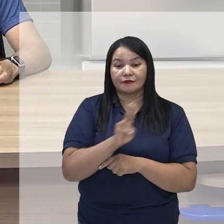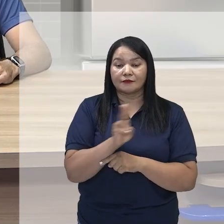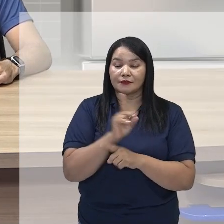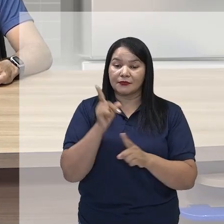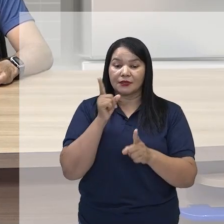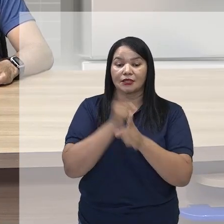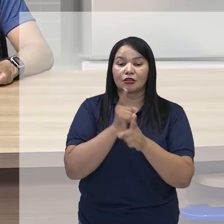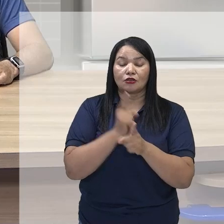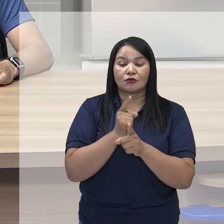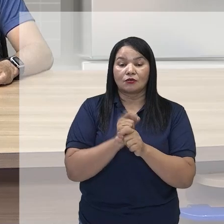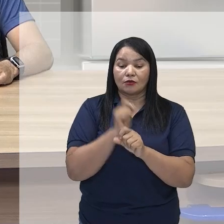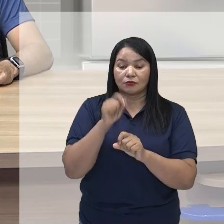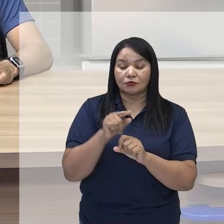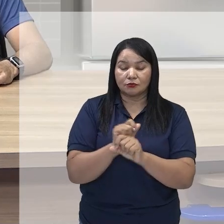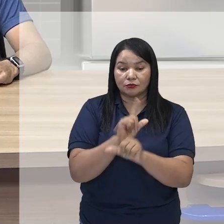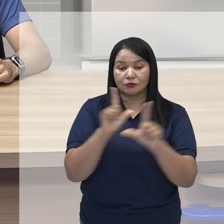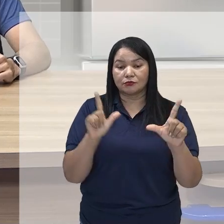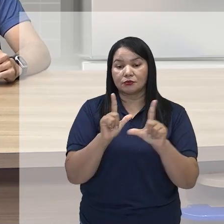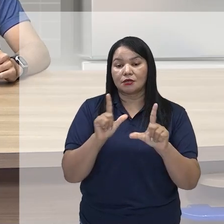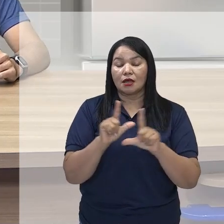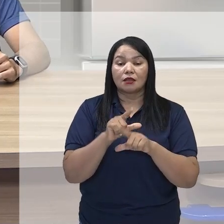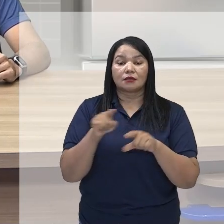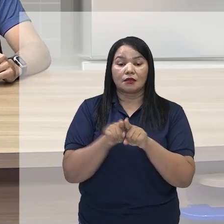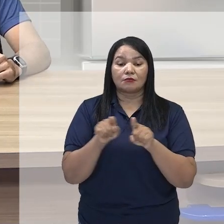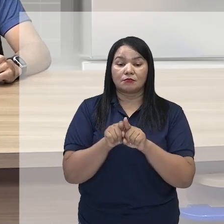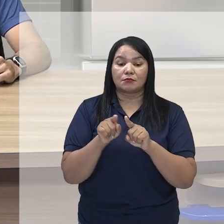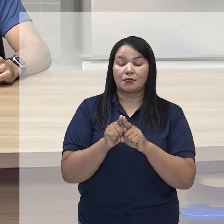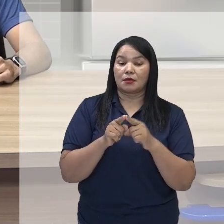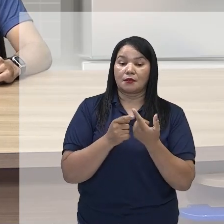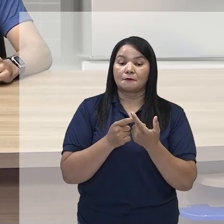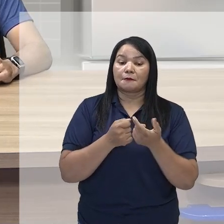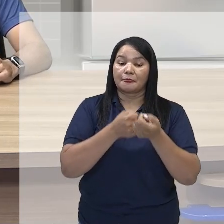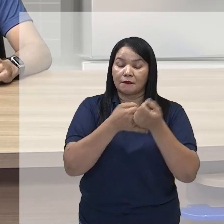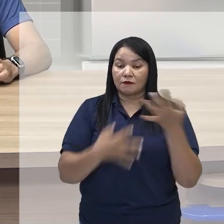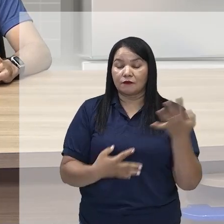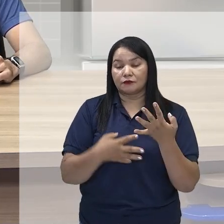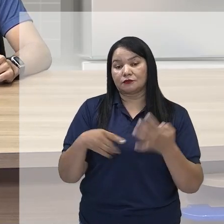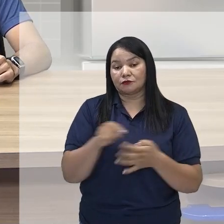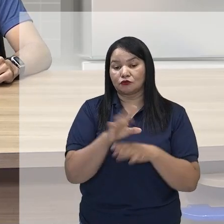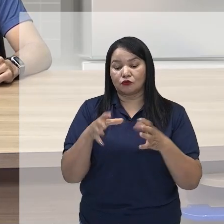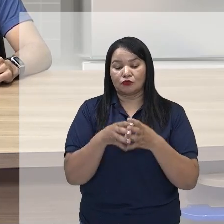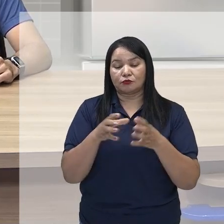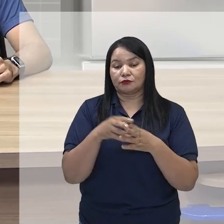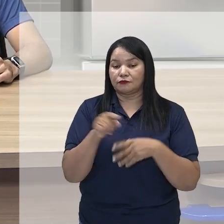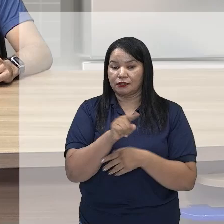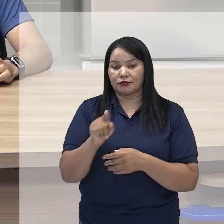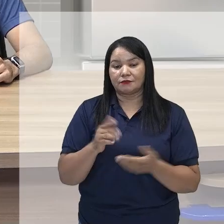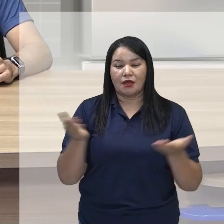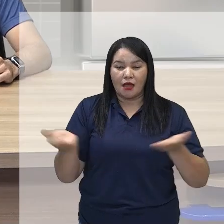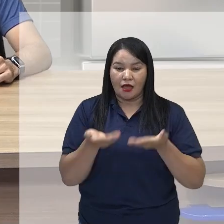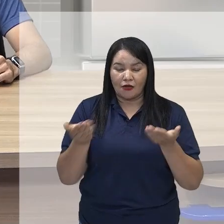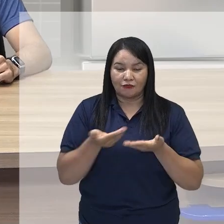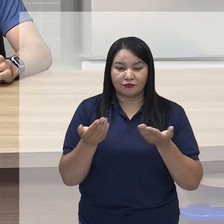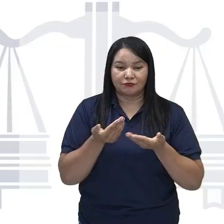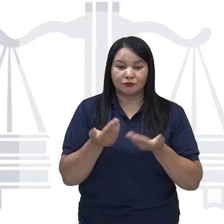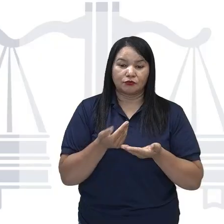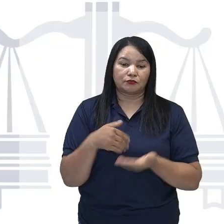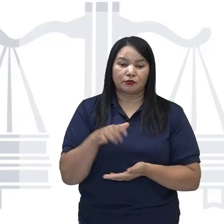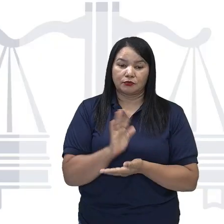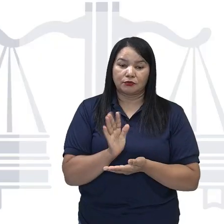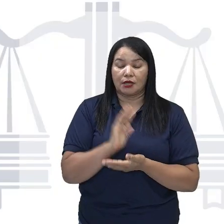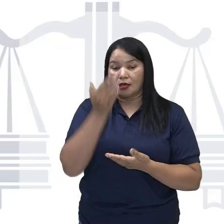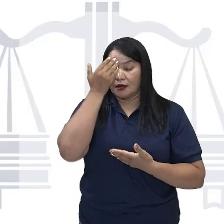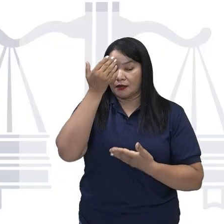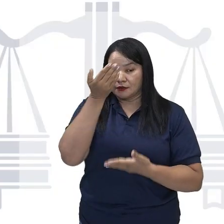no material de turma de vocês. Nesse momento, então, a gente já se despede, né? A gente